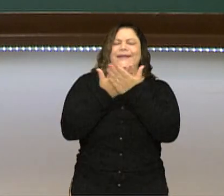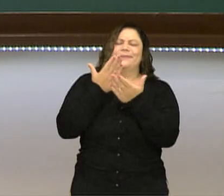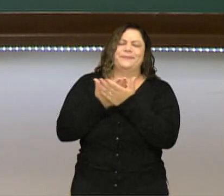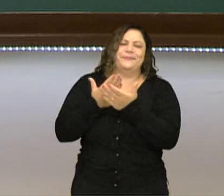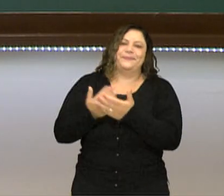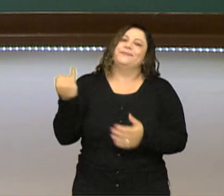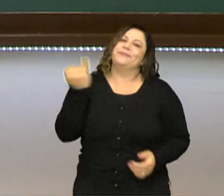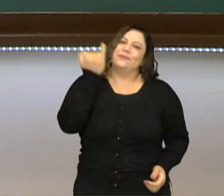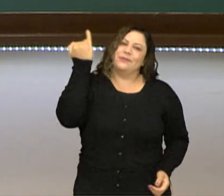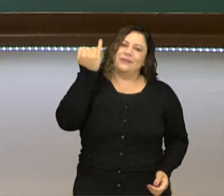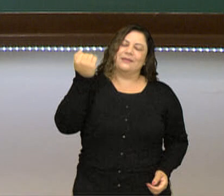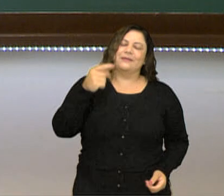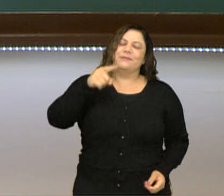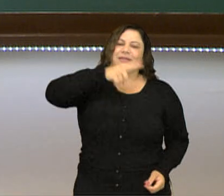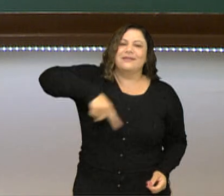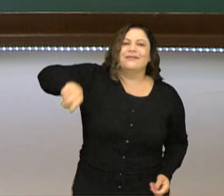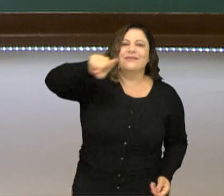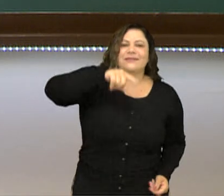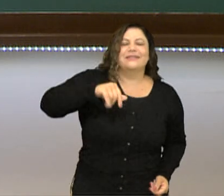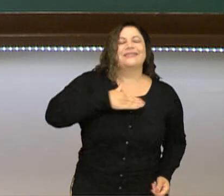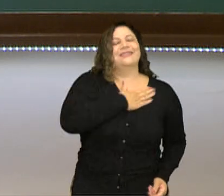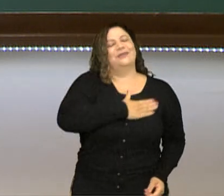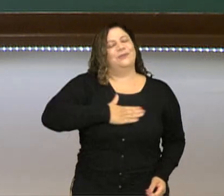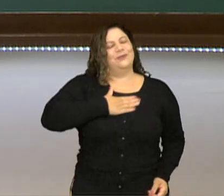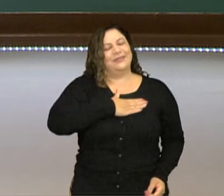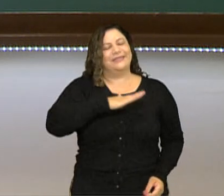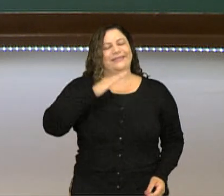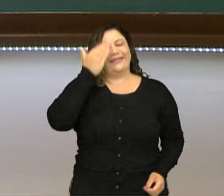importantíssima, espero ter contribuído para o